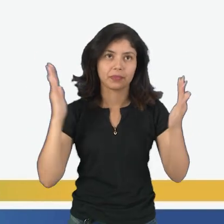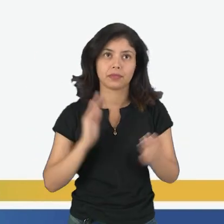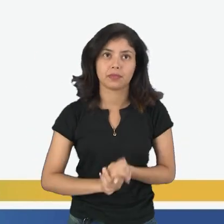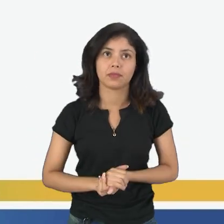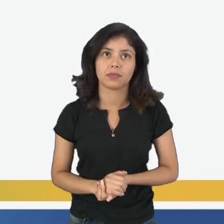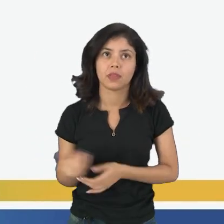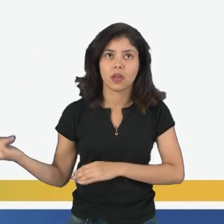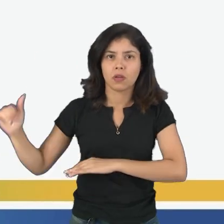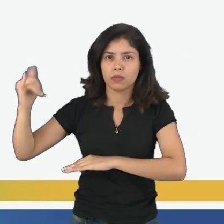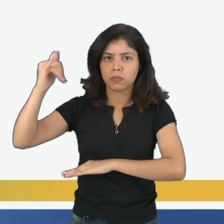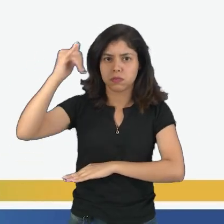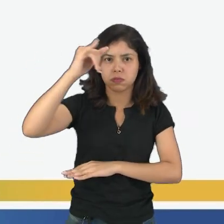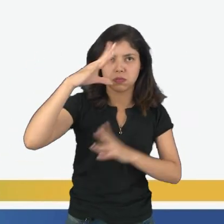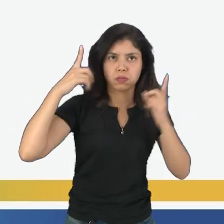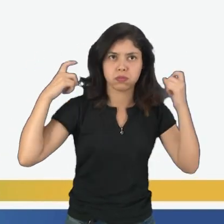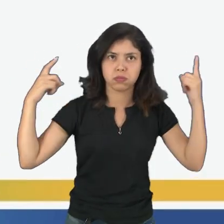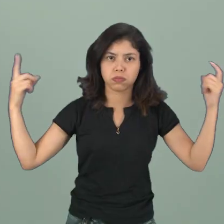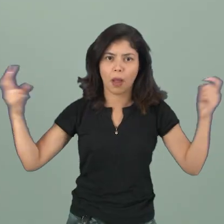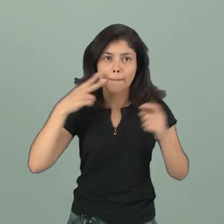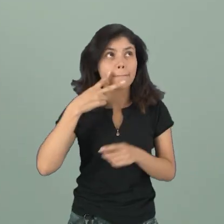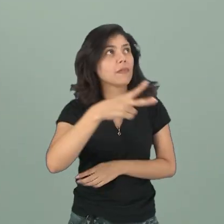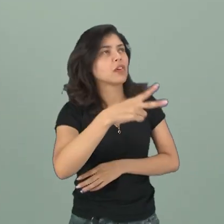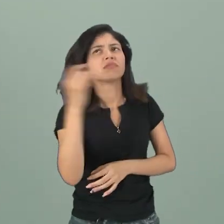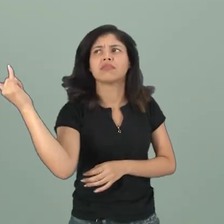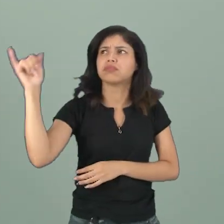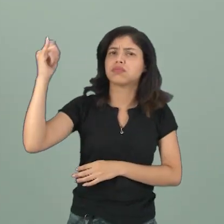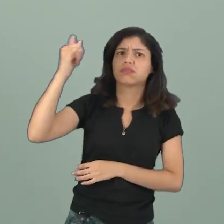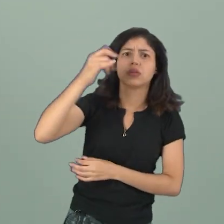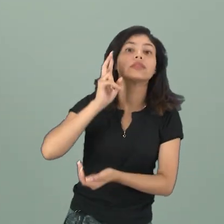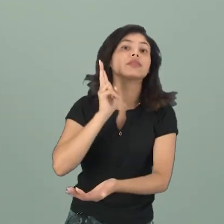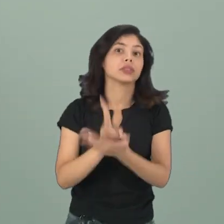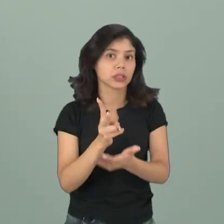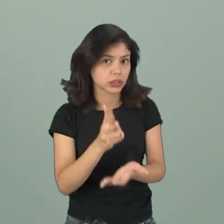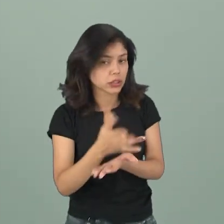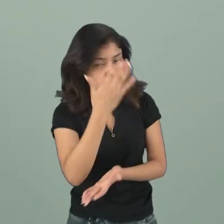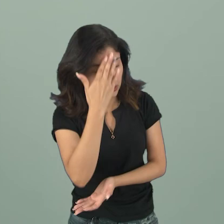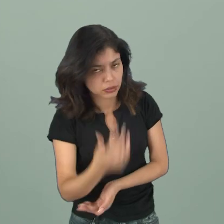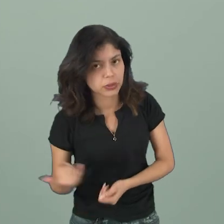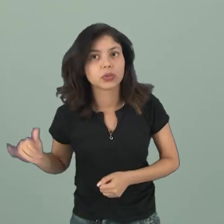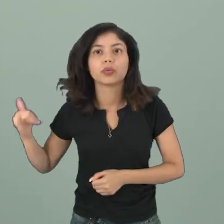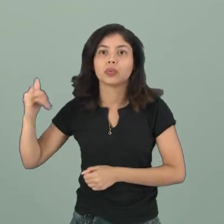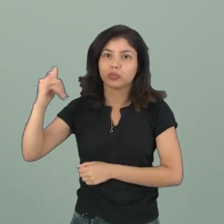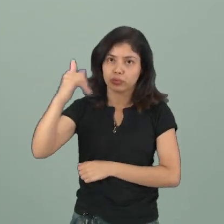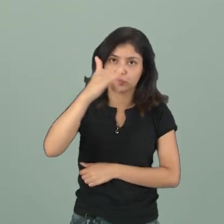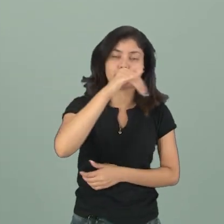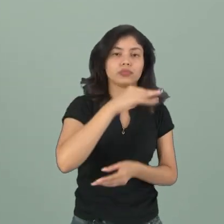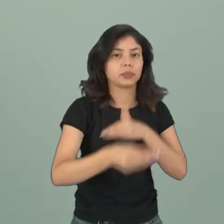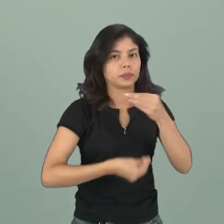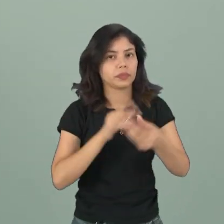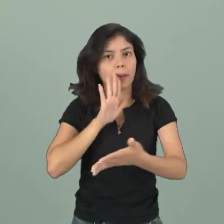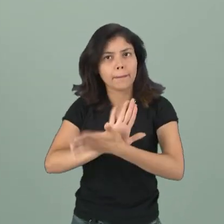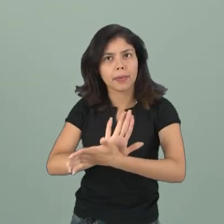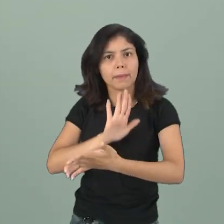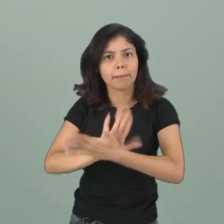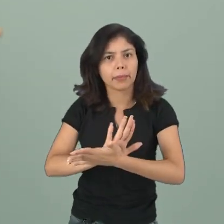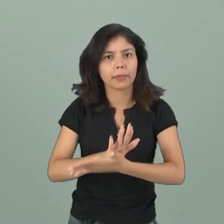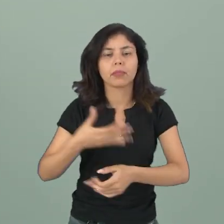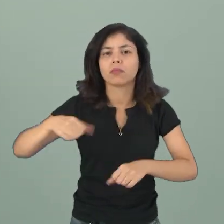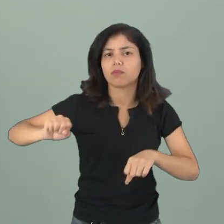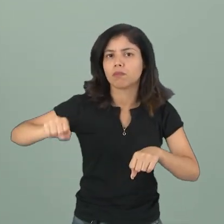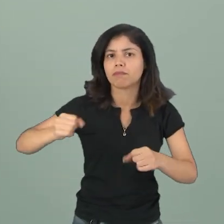certo! Ruído de avião, mesmo que você não esteja vendo ele, você entende que trata-se de avião. Bem como buzina de moto, de